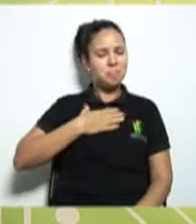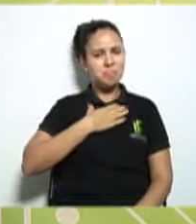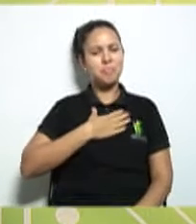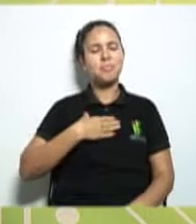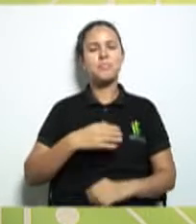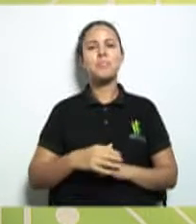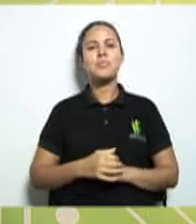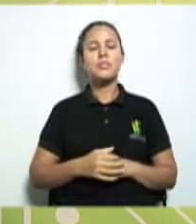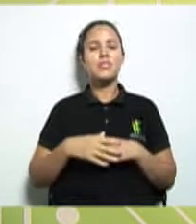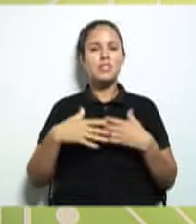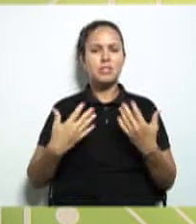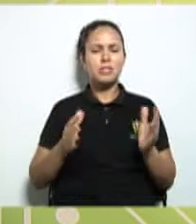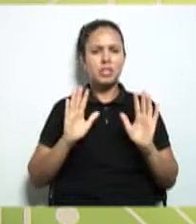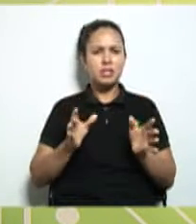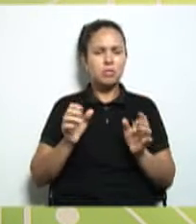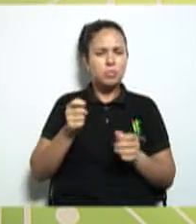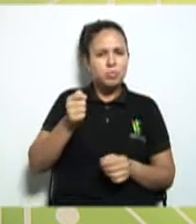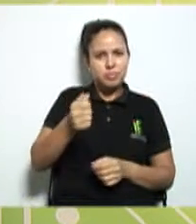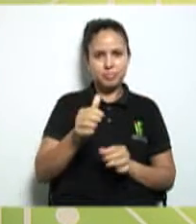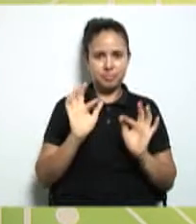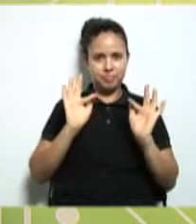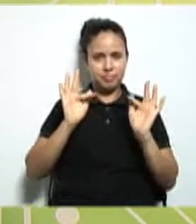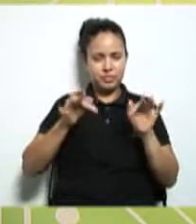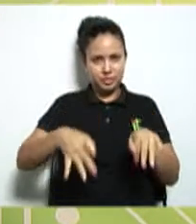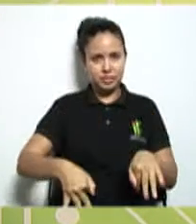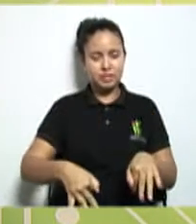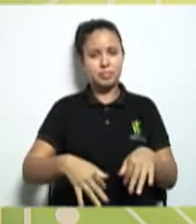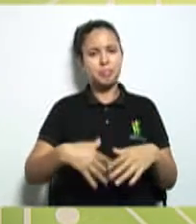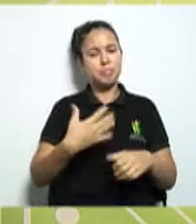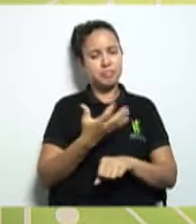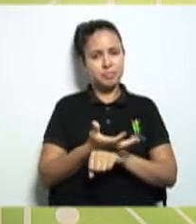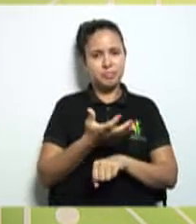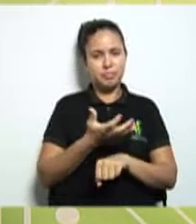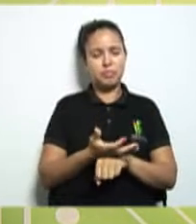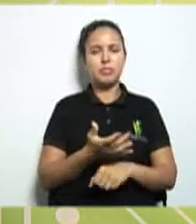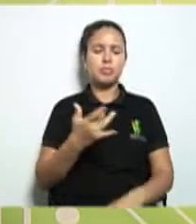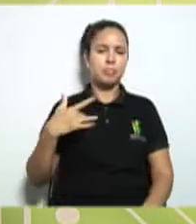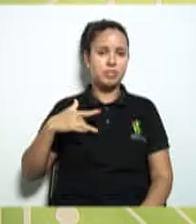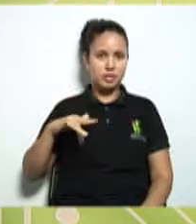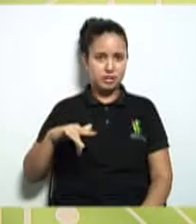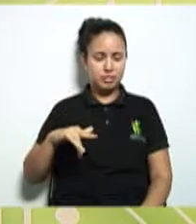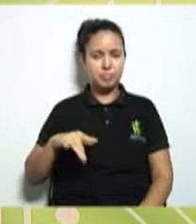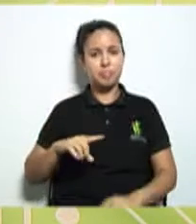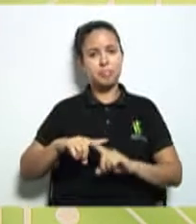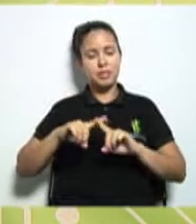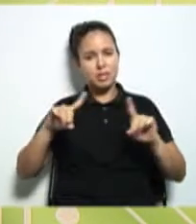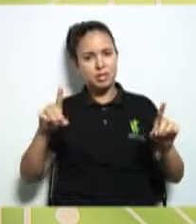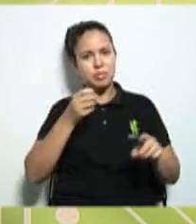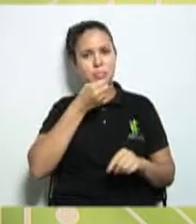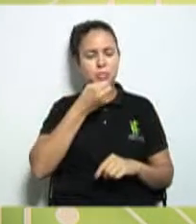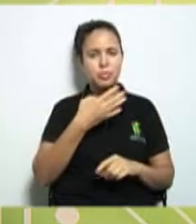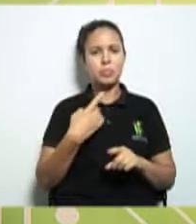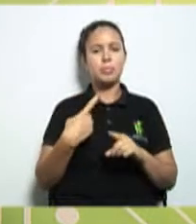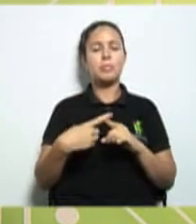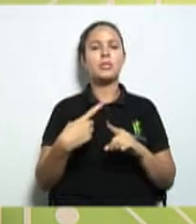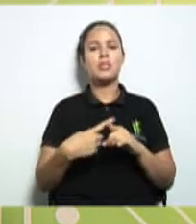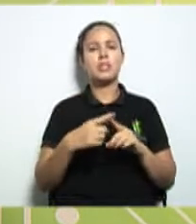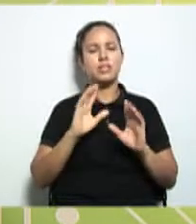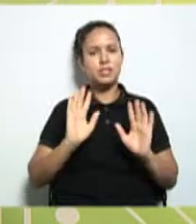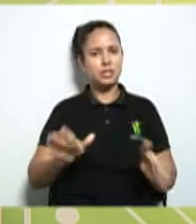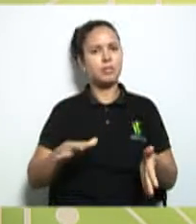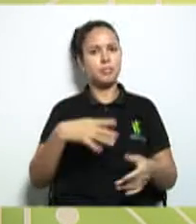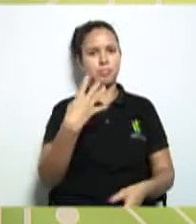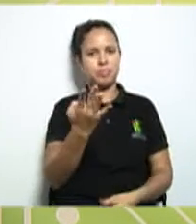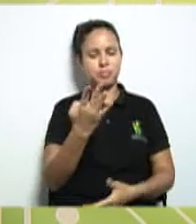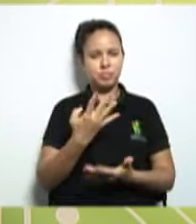né? Já estamos na reta final da nossa disciplina. É uma pena, né, que já está chegando ao final, né? Mas que bom também que já chegamos a essa quarta